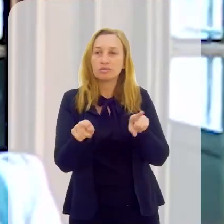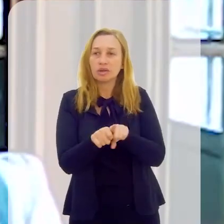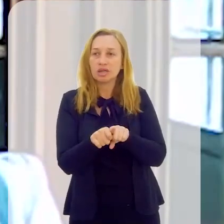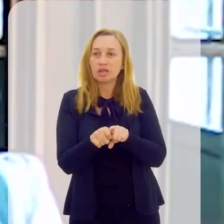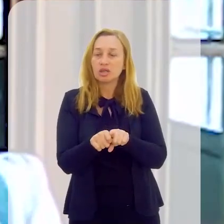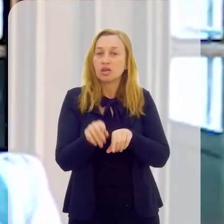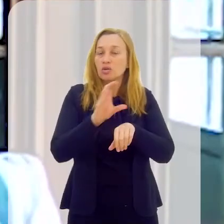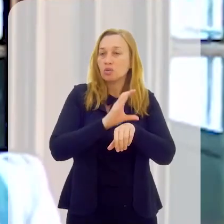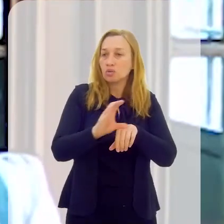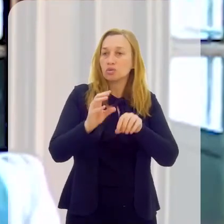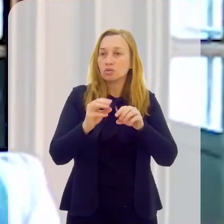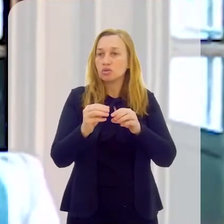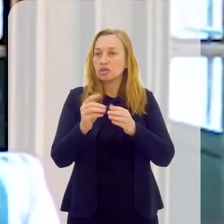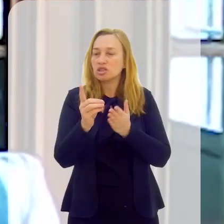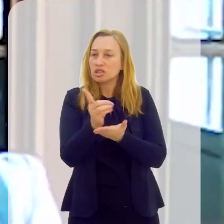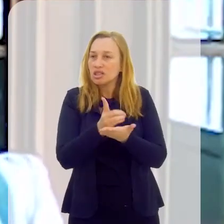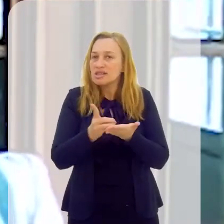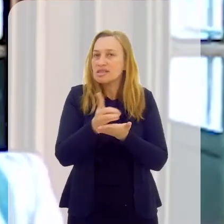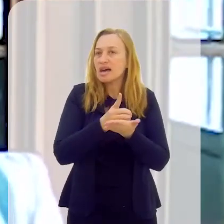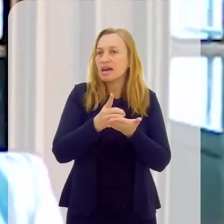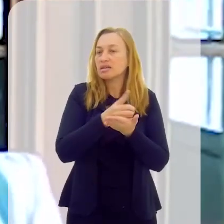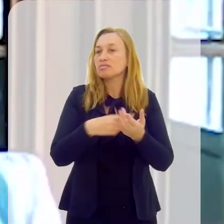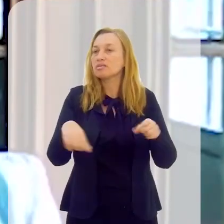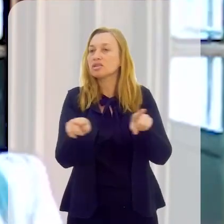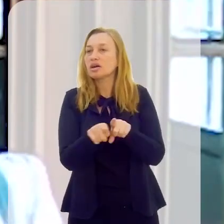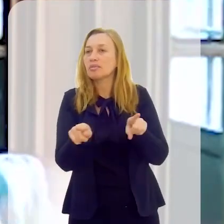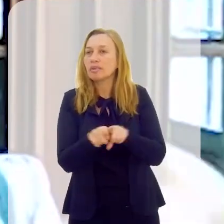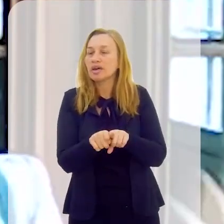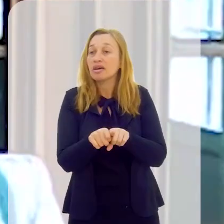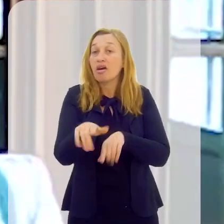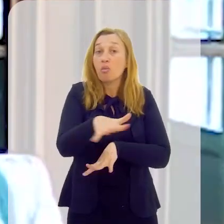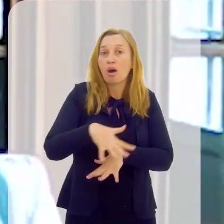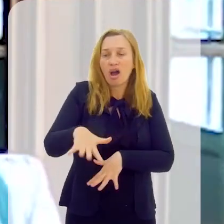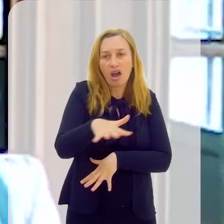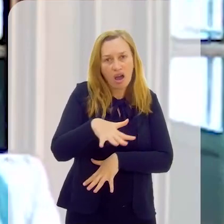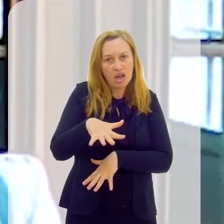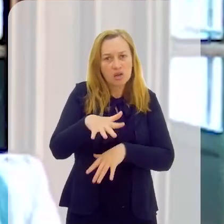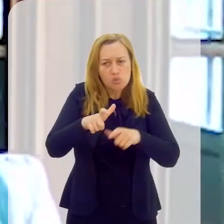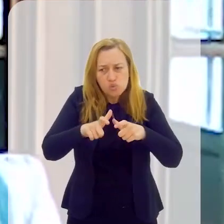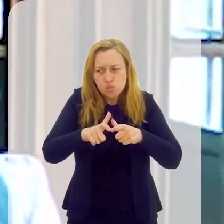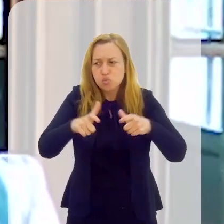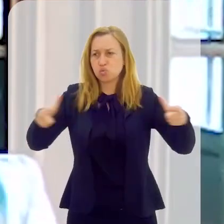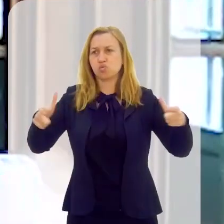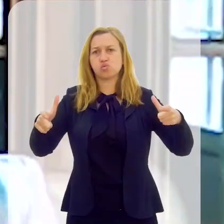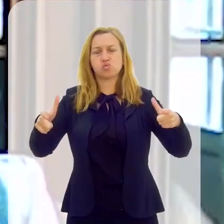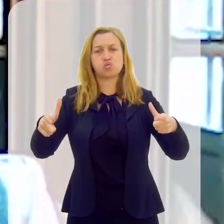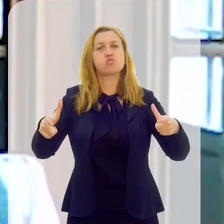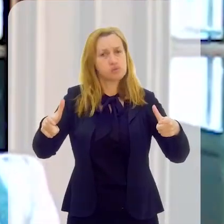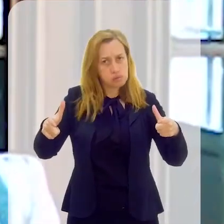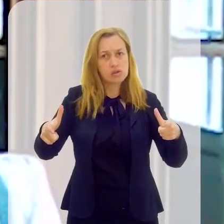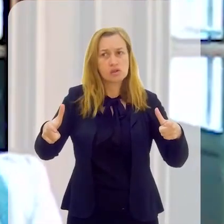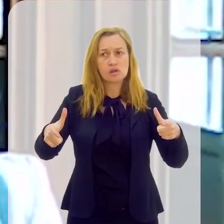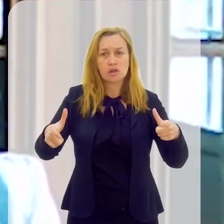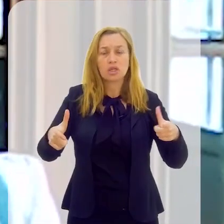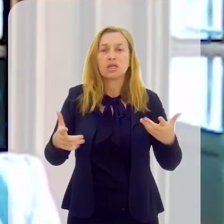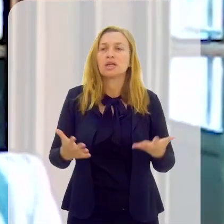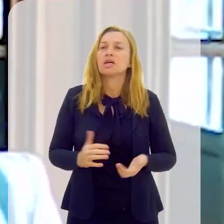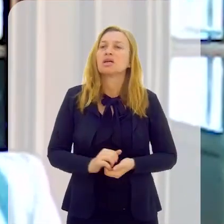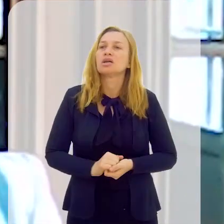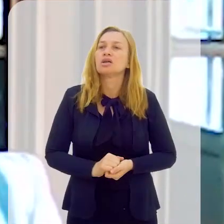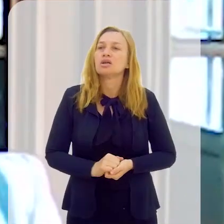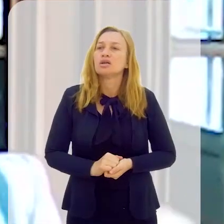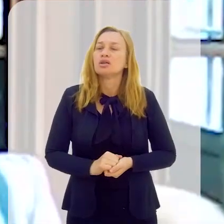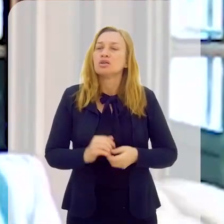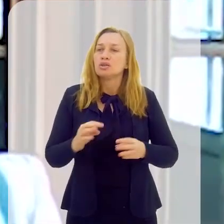evoluímos também com o curso de design. Design também é uma área que se expandiu bastante